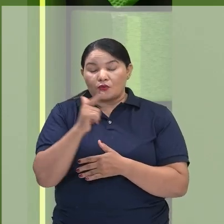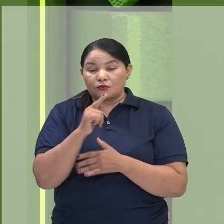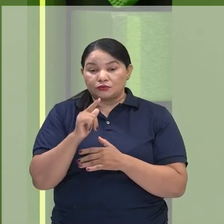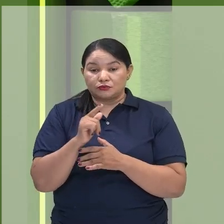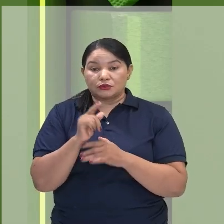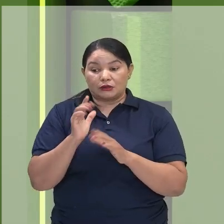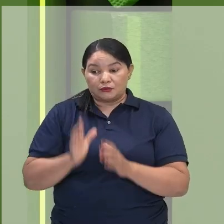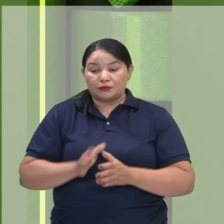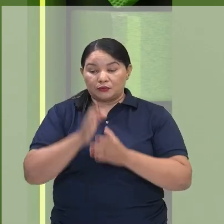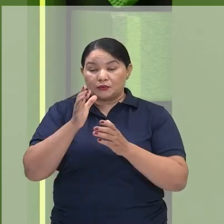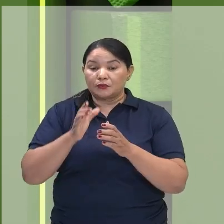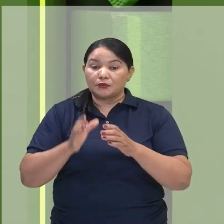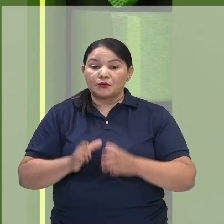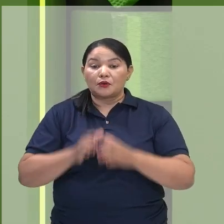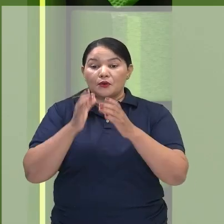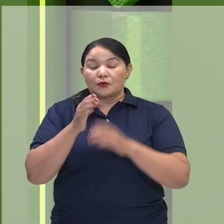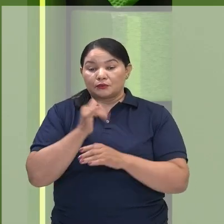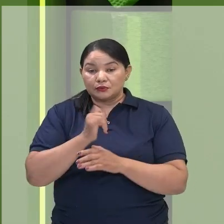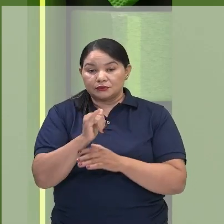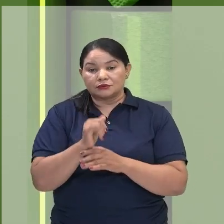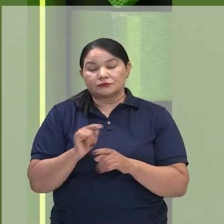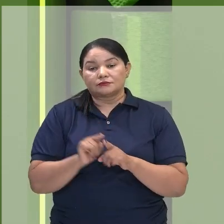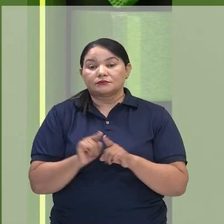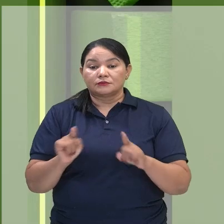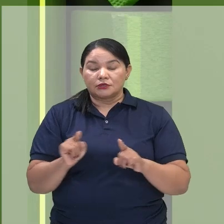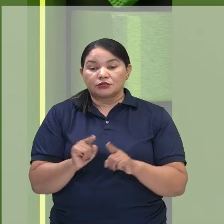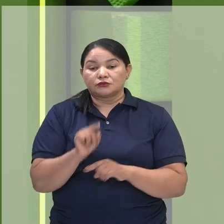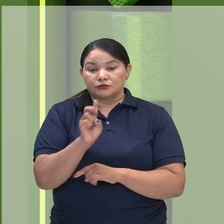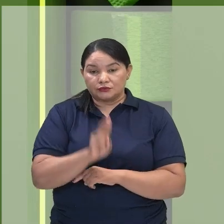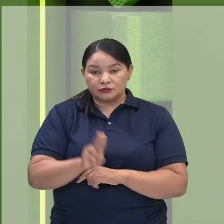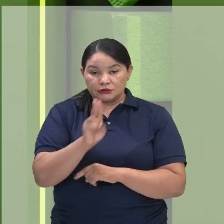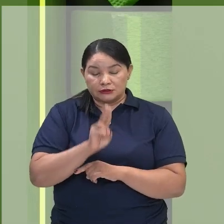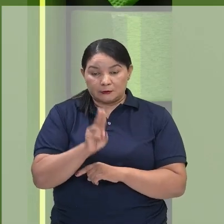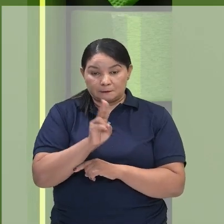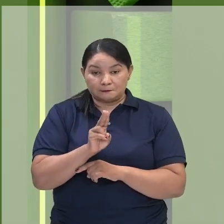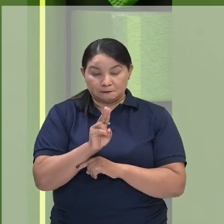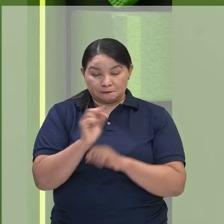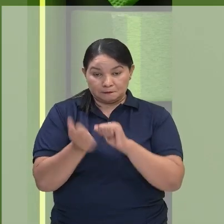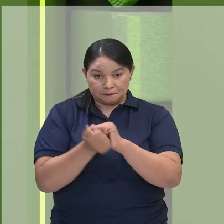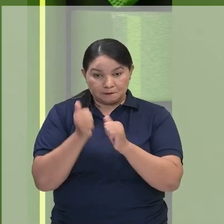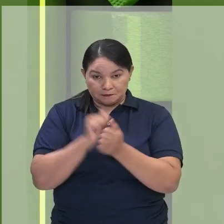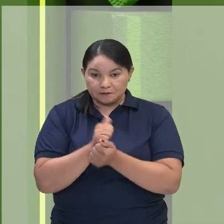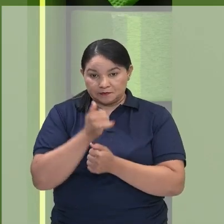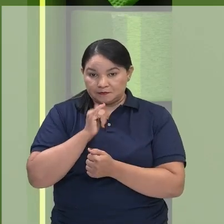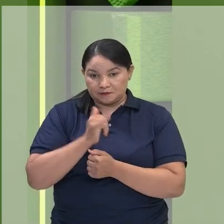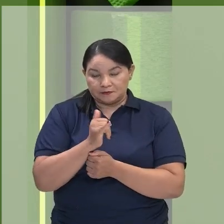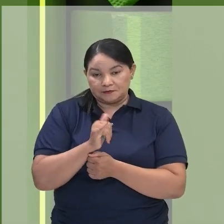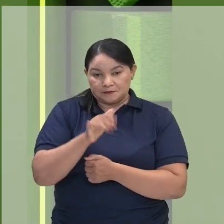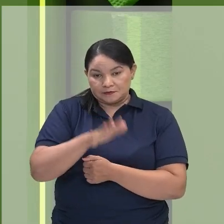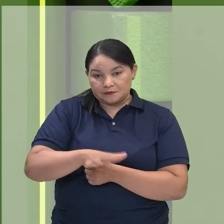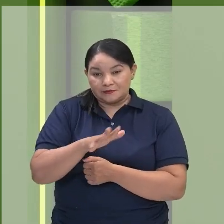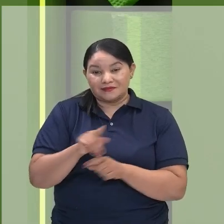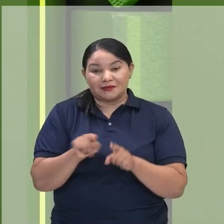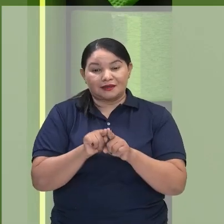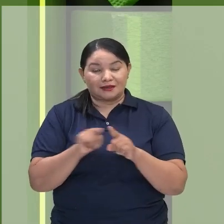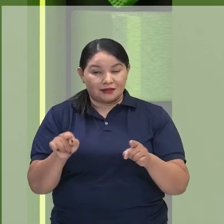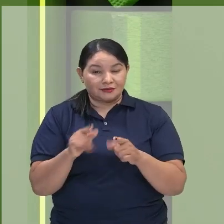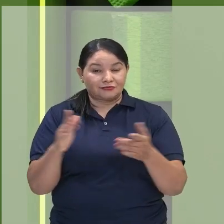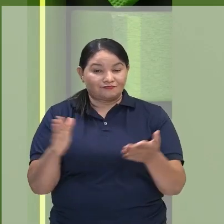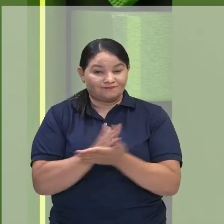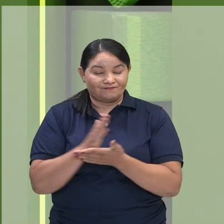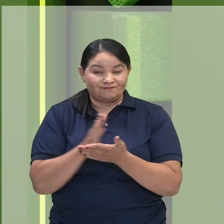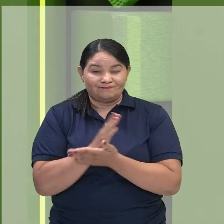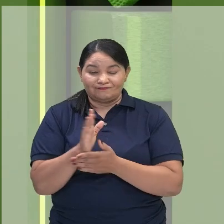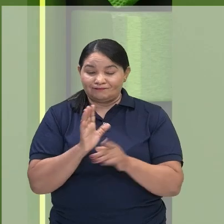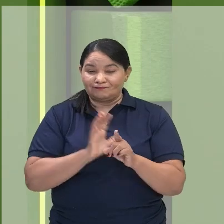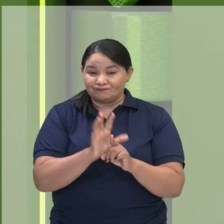recurso renovável, mas é utilizado aí para produzir energia elétrica na nossa região, porém deixa aí uma série de